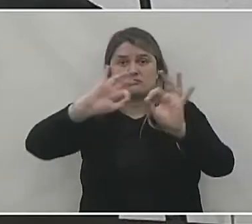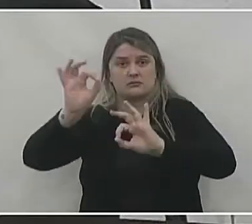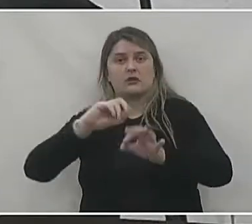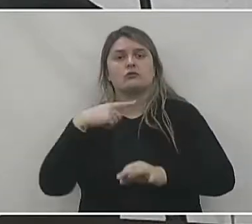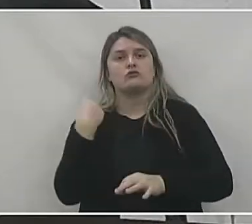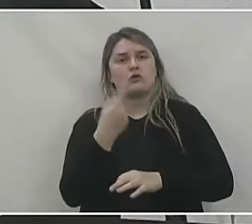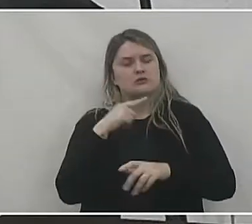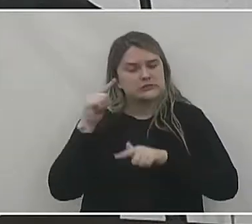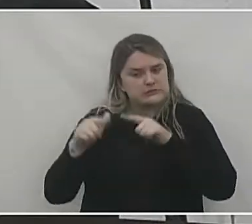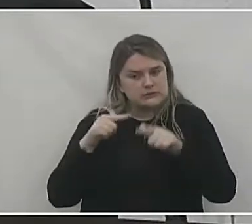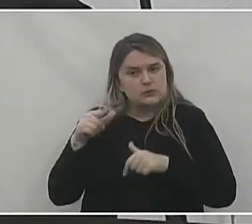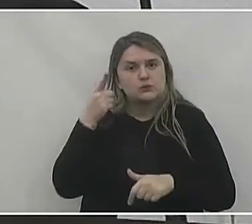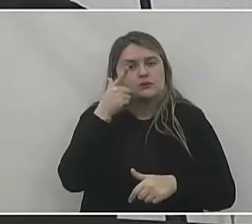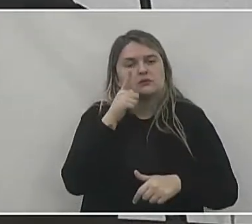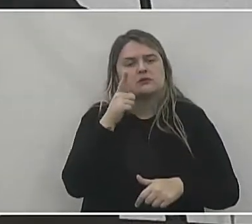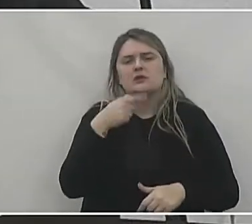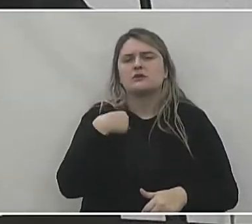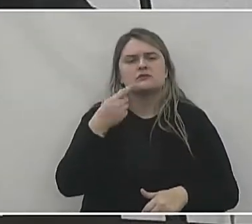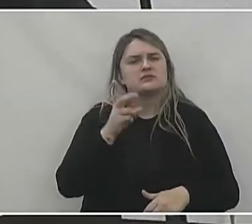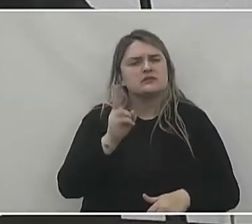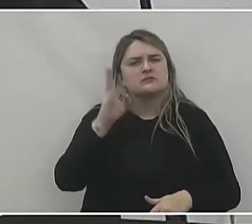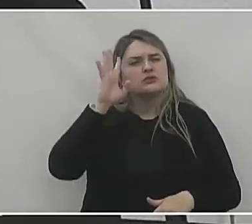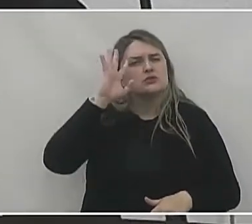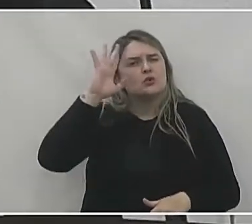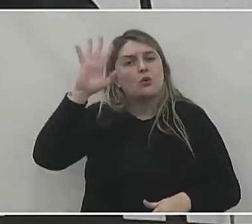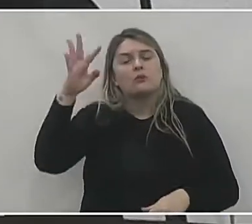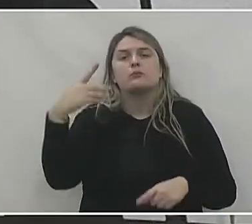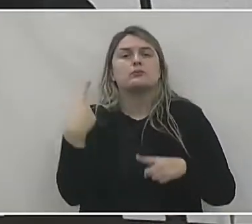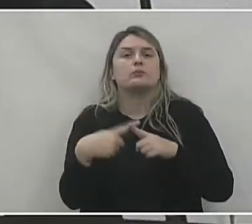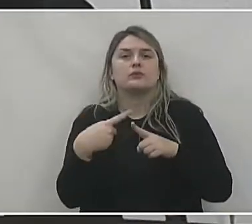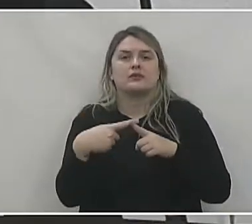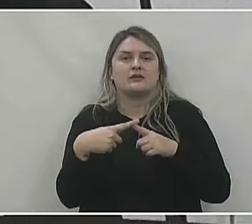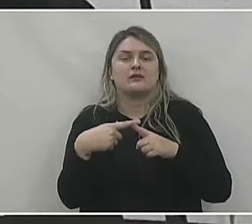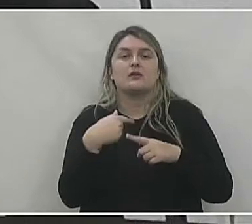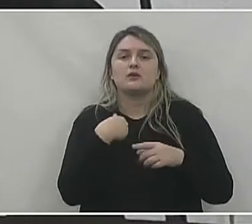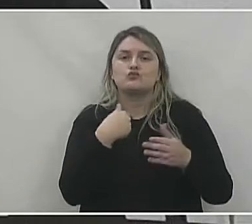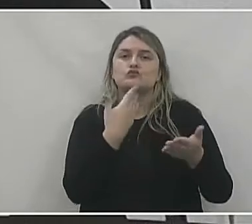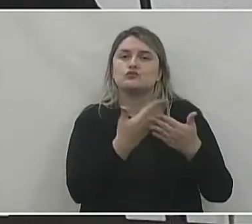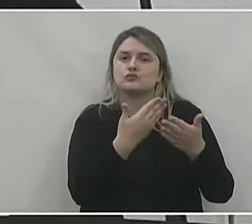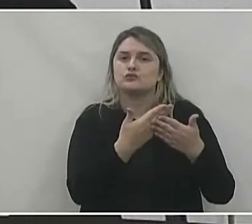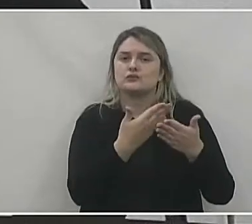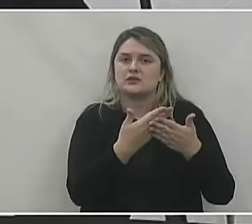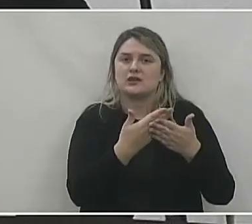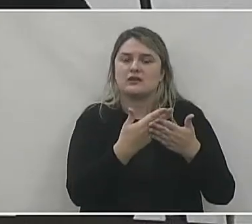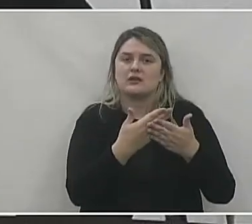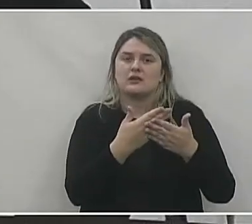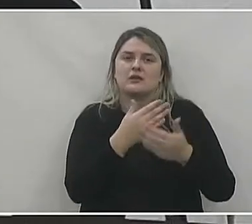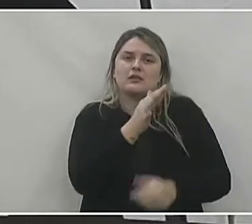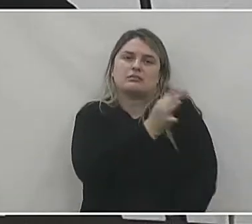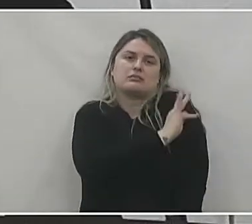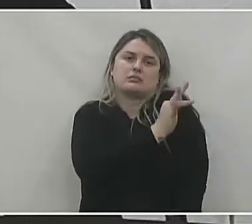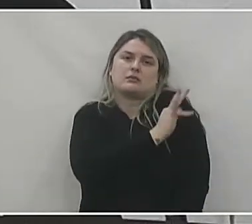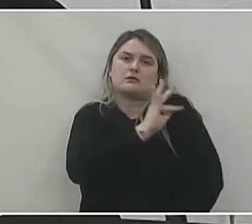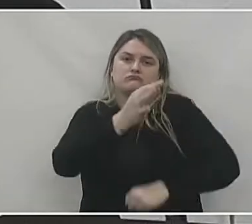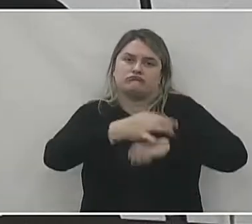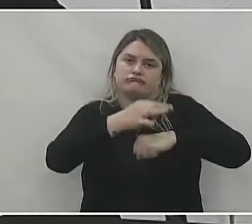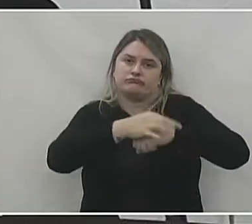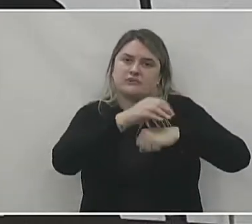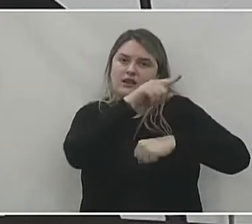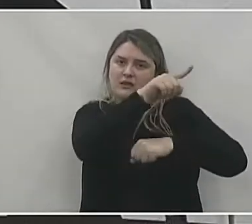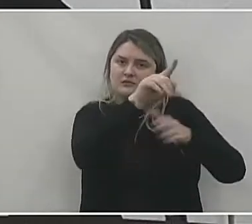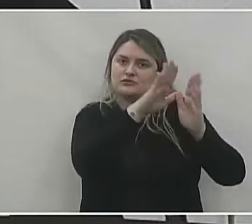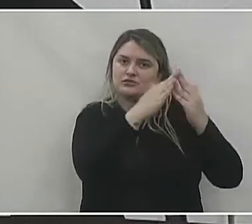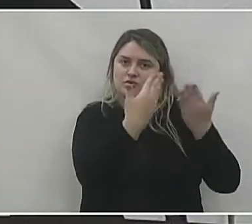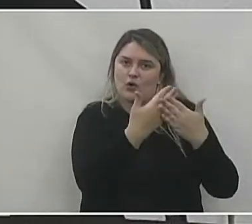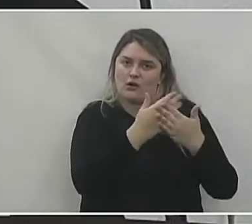do nosso trabalho. Eu sempre sonho com aquela praça porque eu estudei técnico em contabilidade naquela escola